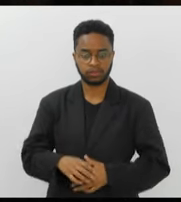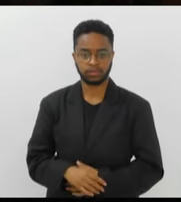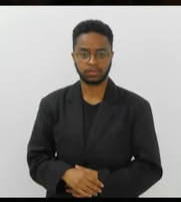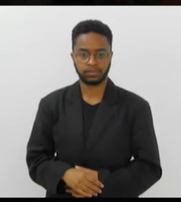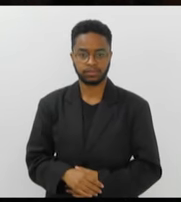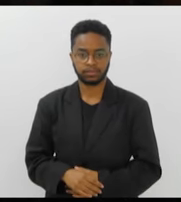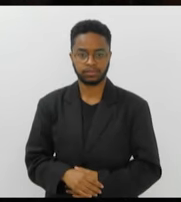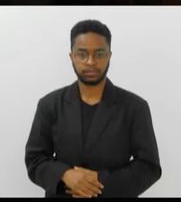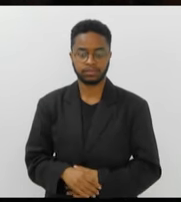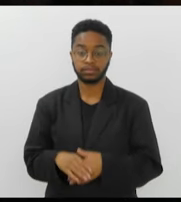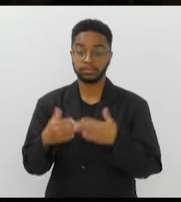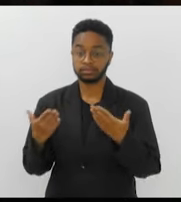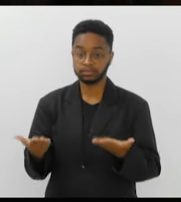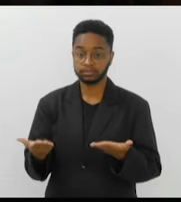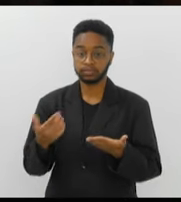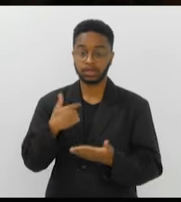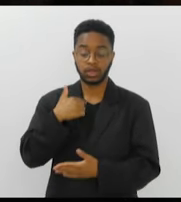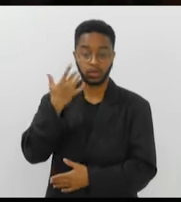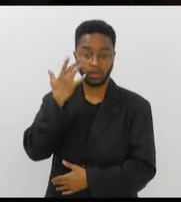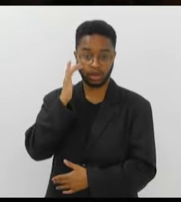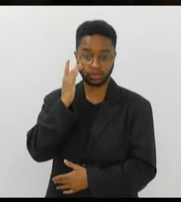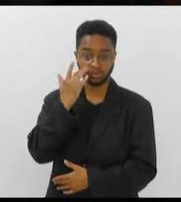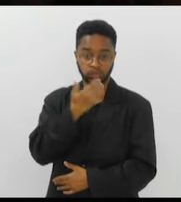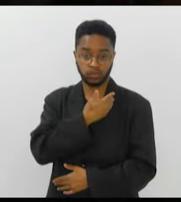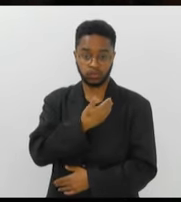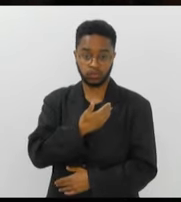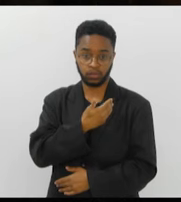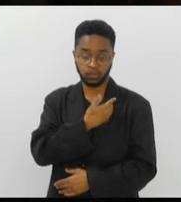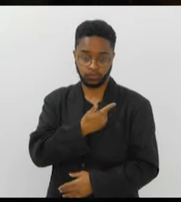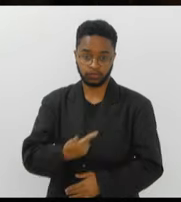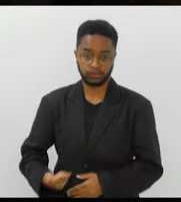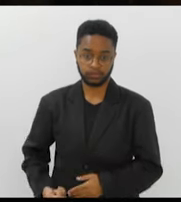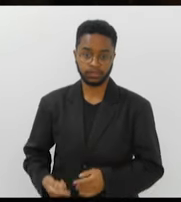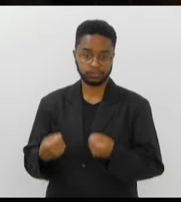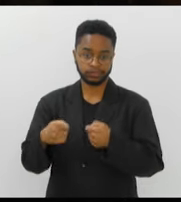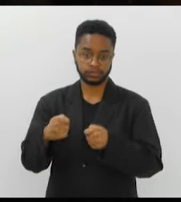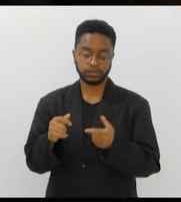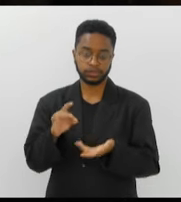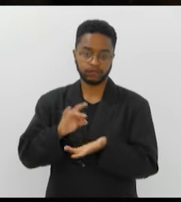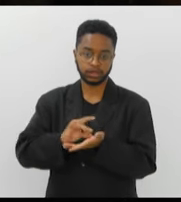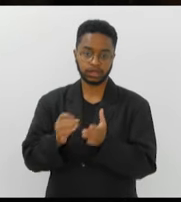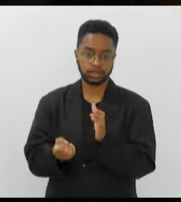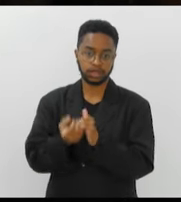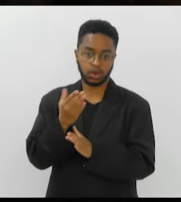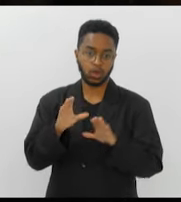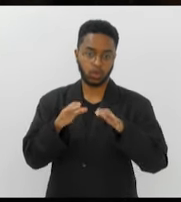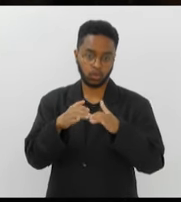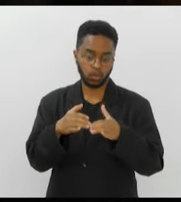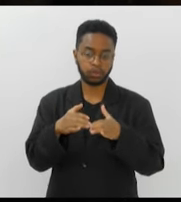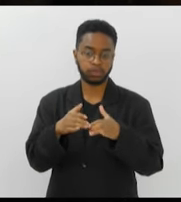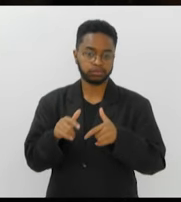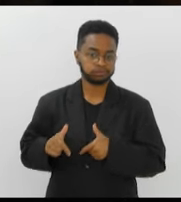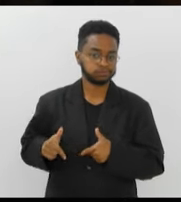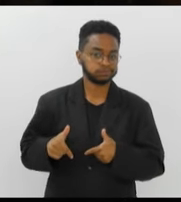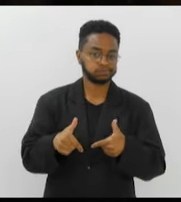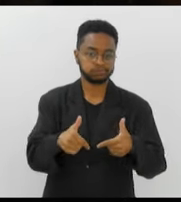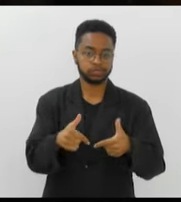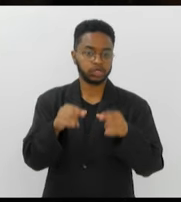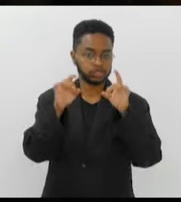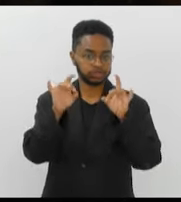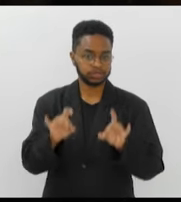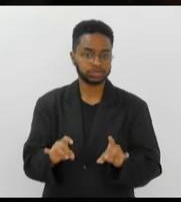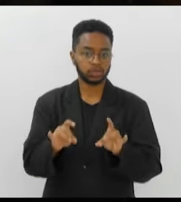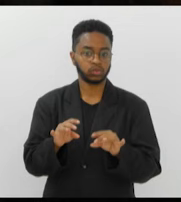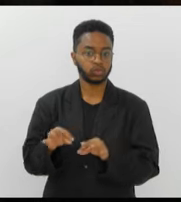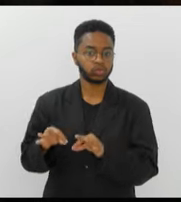Eu acho que o governador vai ter que efetivamente criar uma força-tarefa em